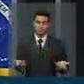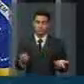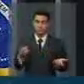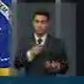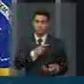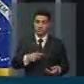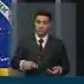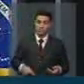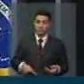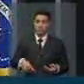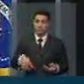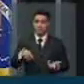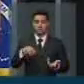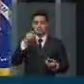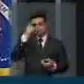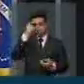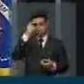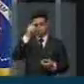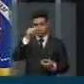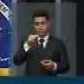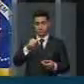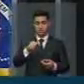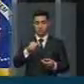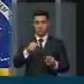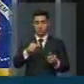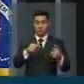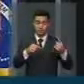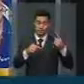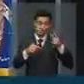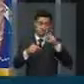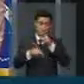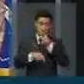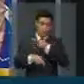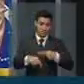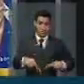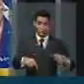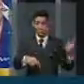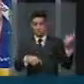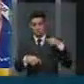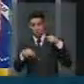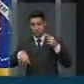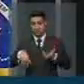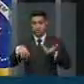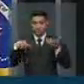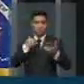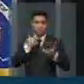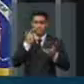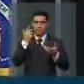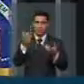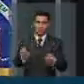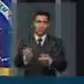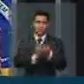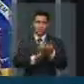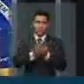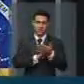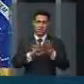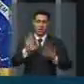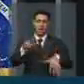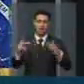o Palácio do Planalto sobre o Congresso Nacional, algo que não podemos admitir jamais, sob pena de no